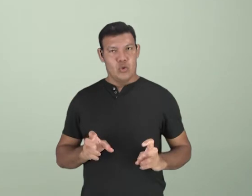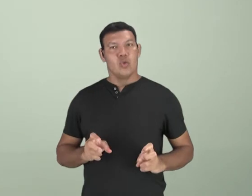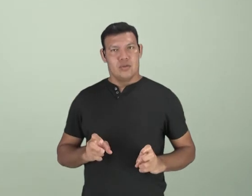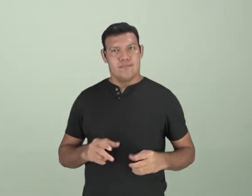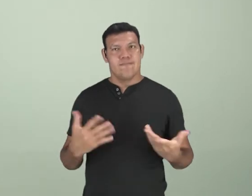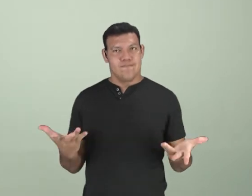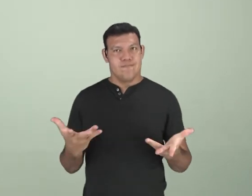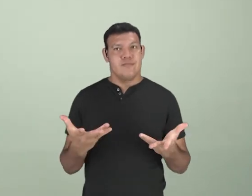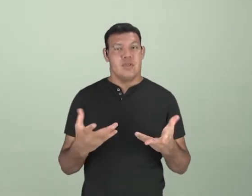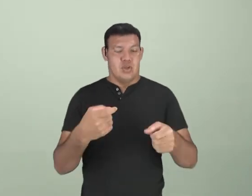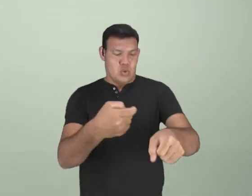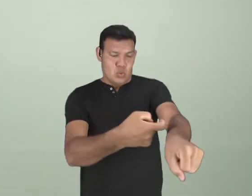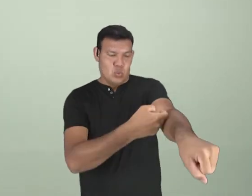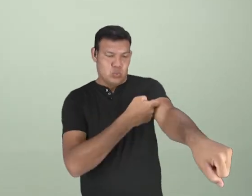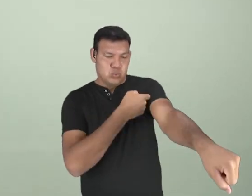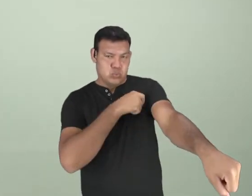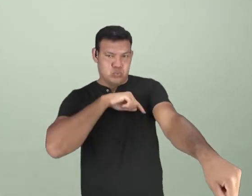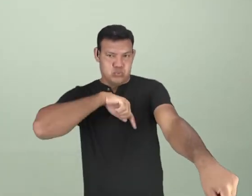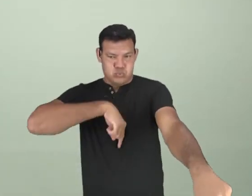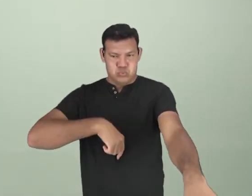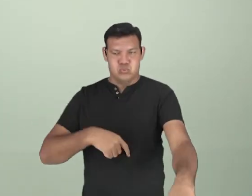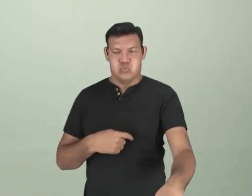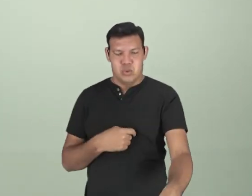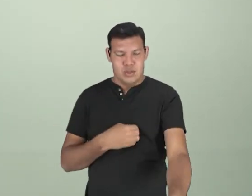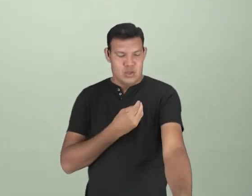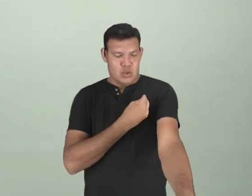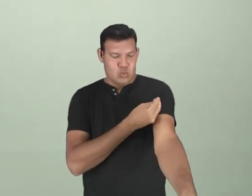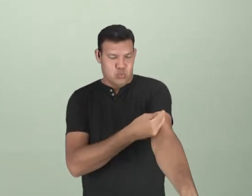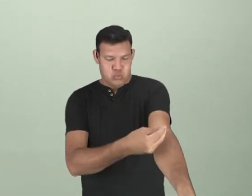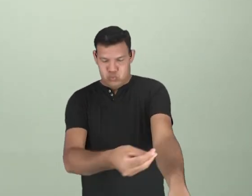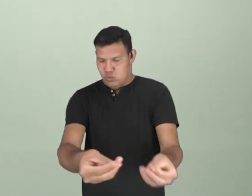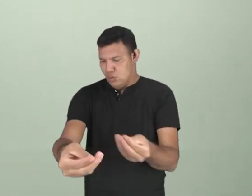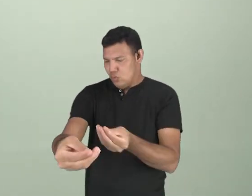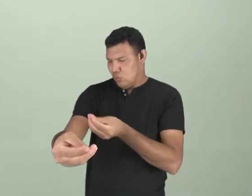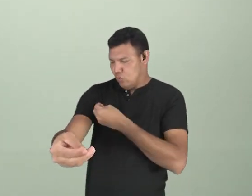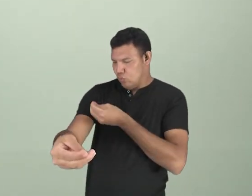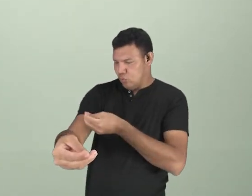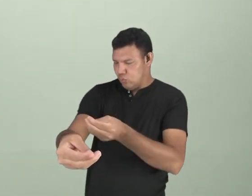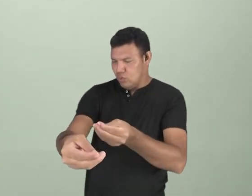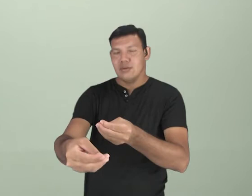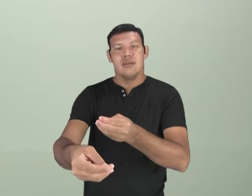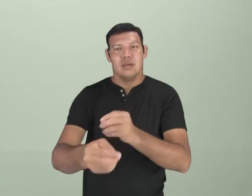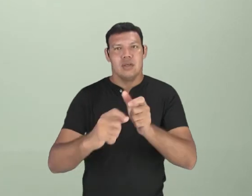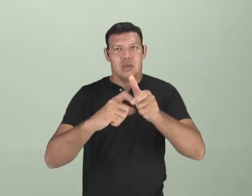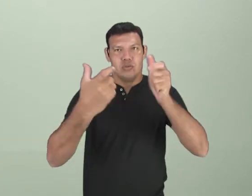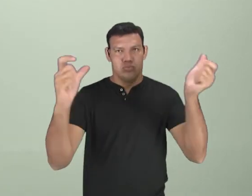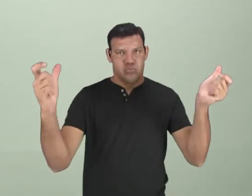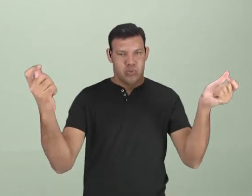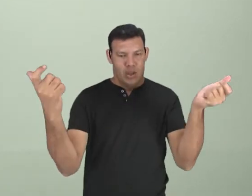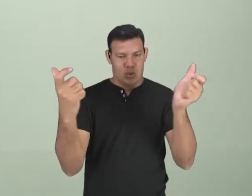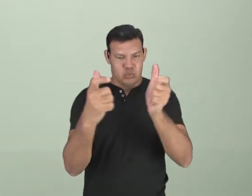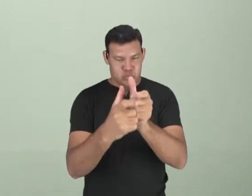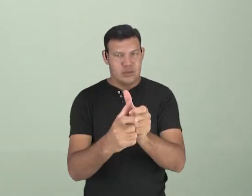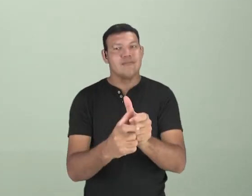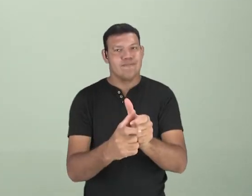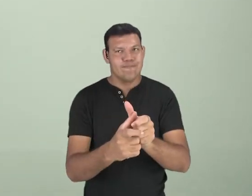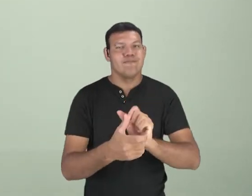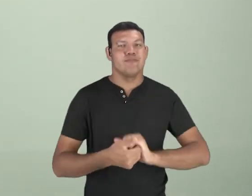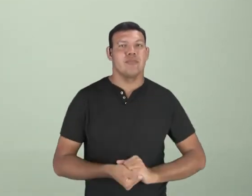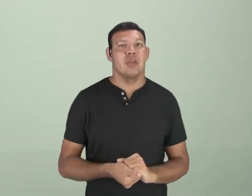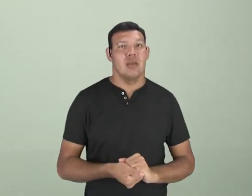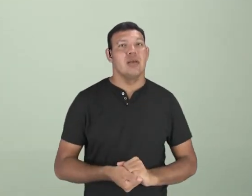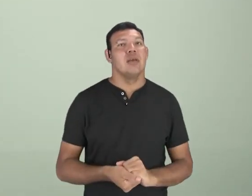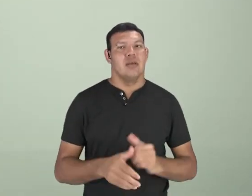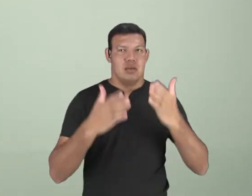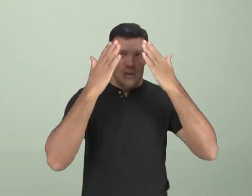e o sistema circulatório distribui os nutrientes, né, os macro e micronutrientes por todo o organismo, né? Todo o organismo